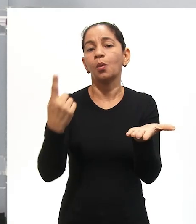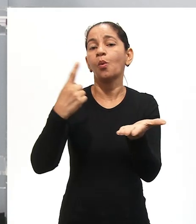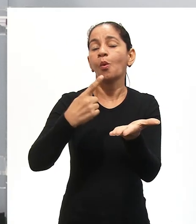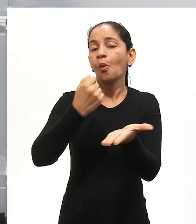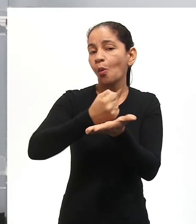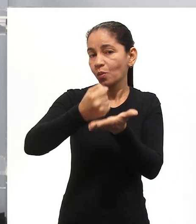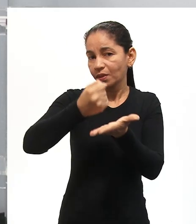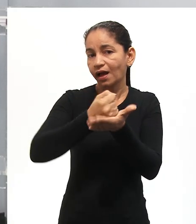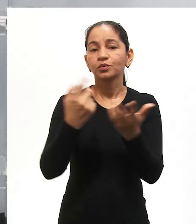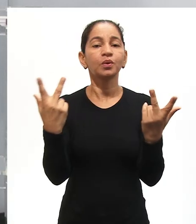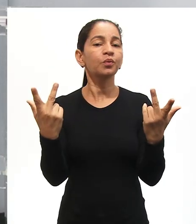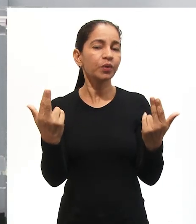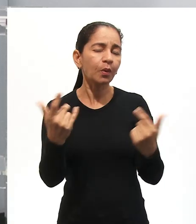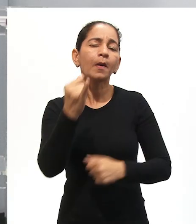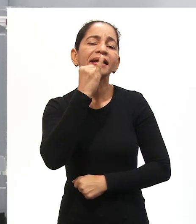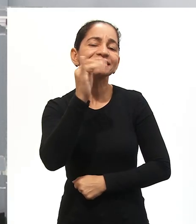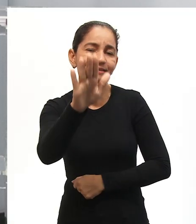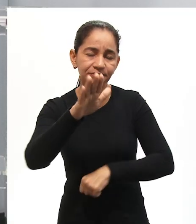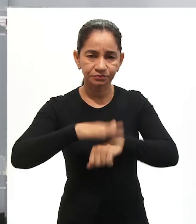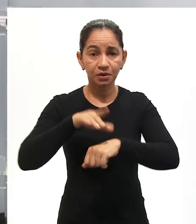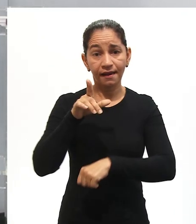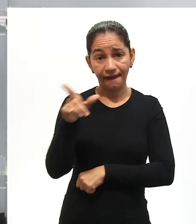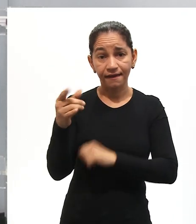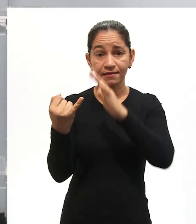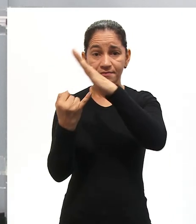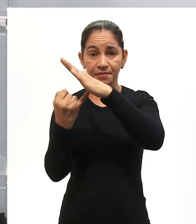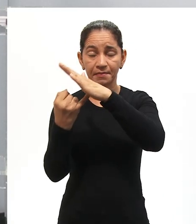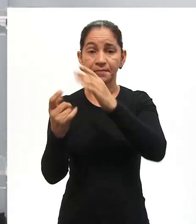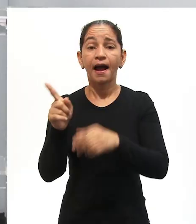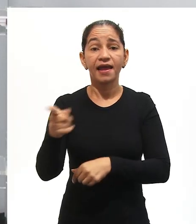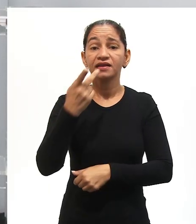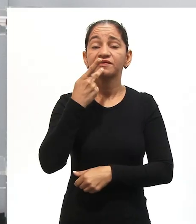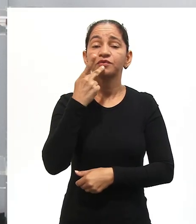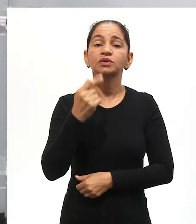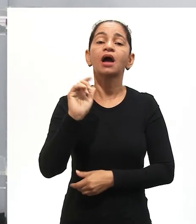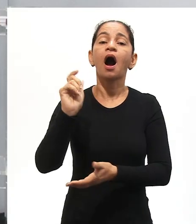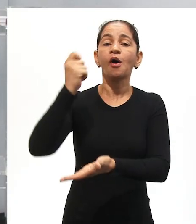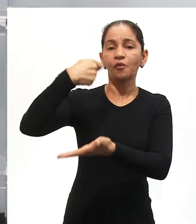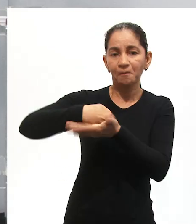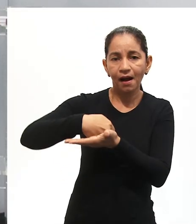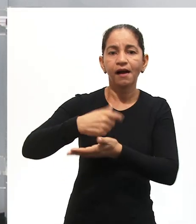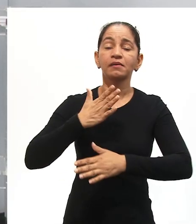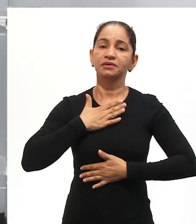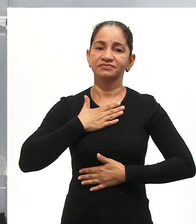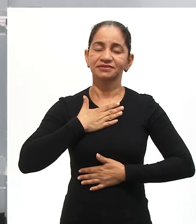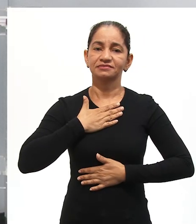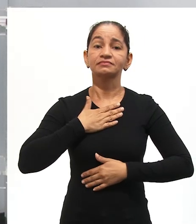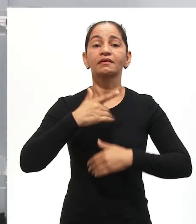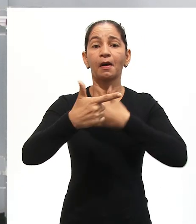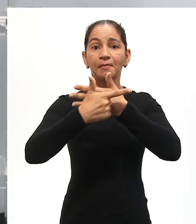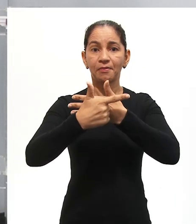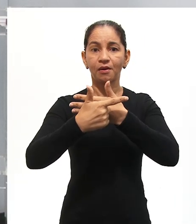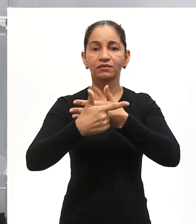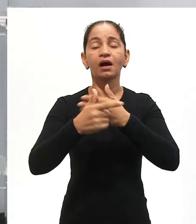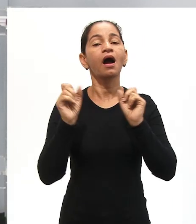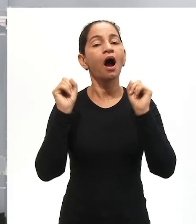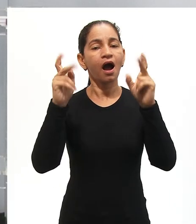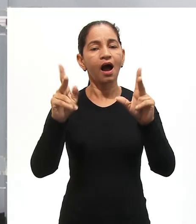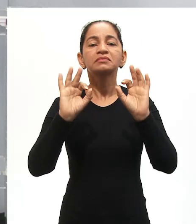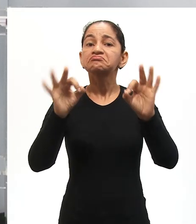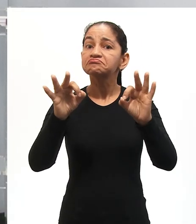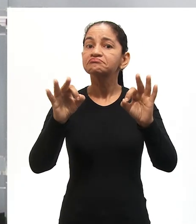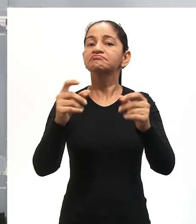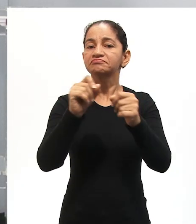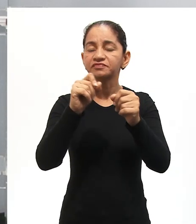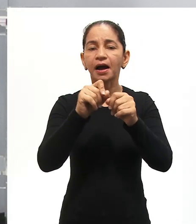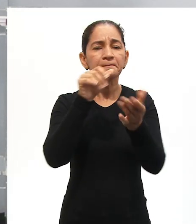a instituição ela vai dizer, olha só, tá bom, você produziu, eu vou pagar pelo que você produziu, mas eu vou fazer com que isso